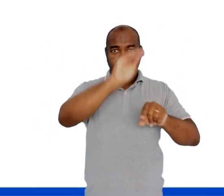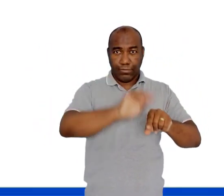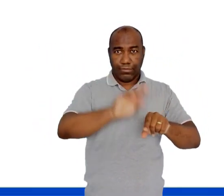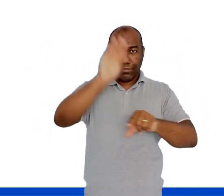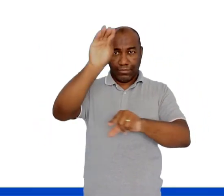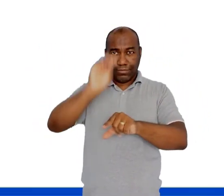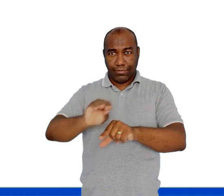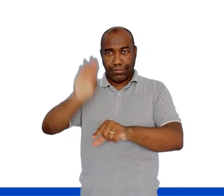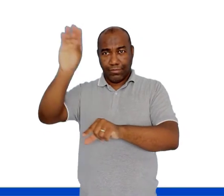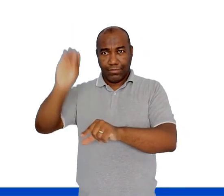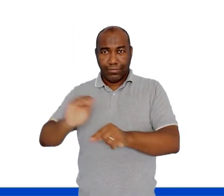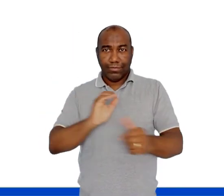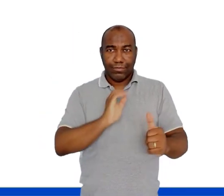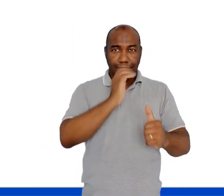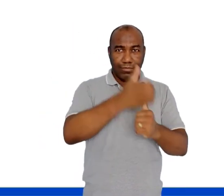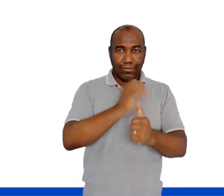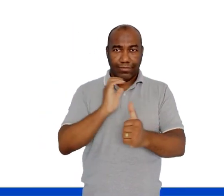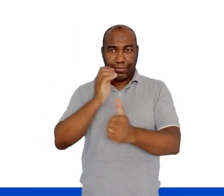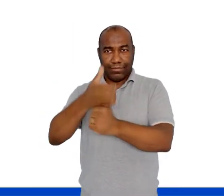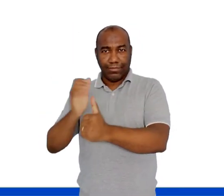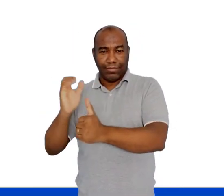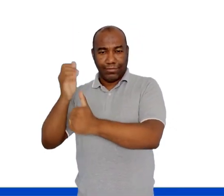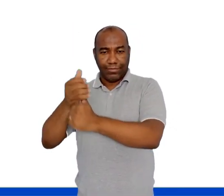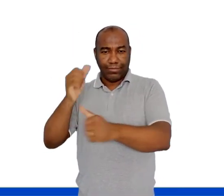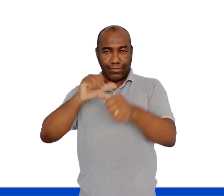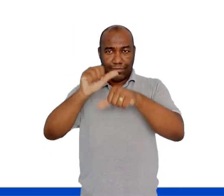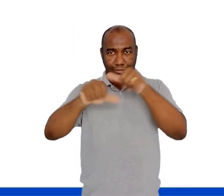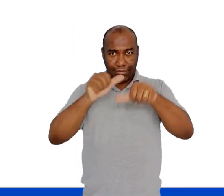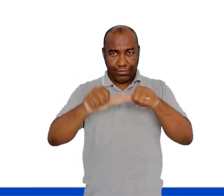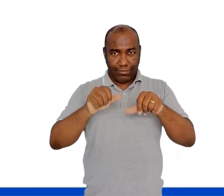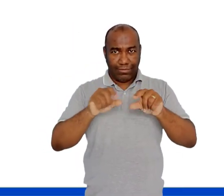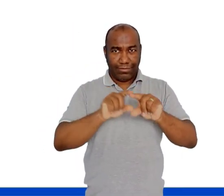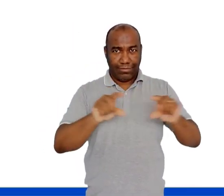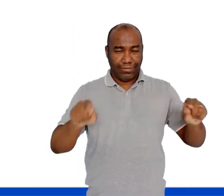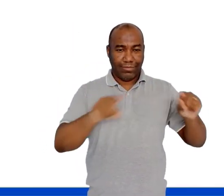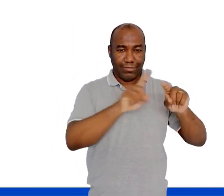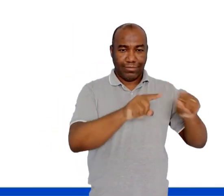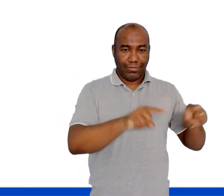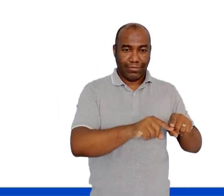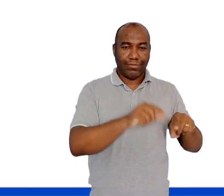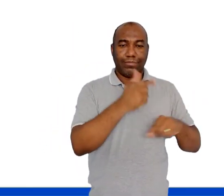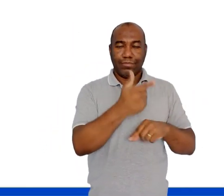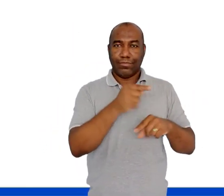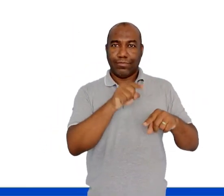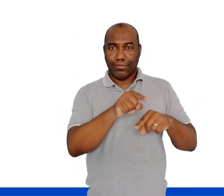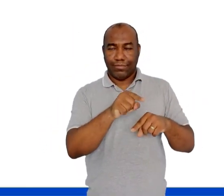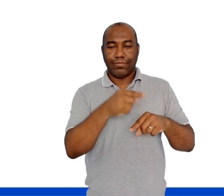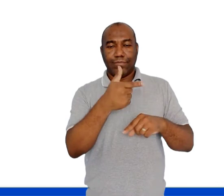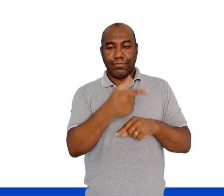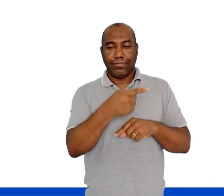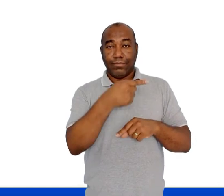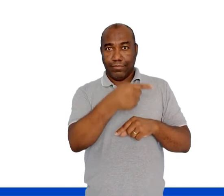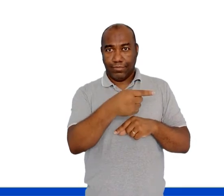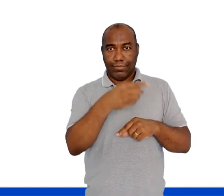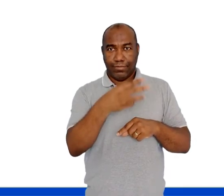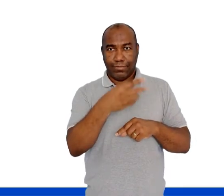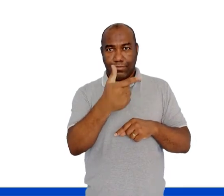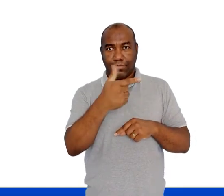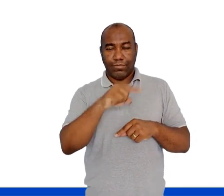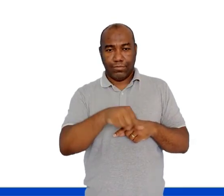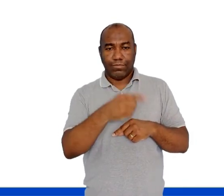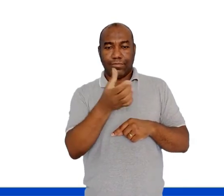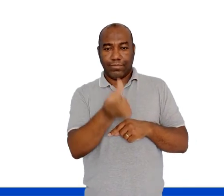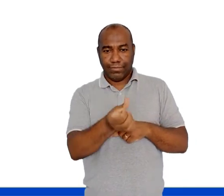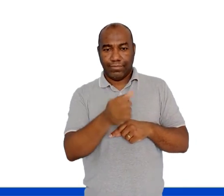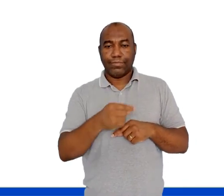32, menos duas vezes menos 20, mais duas vezes menos 285. Vamos arrumar